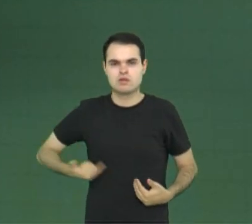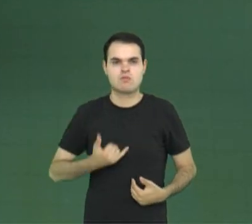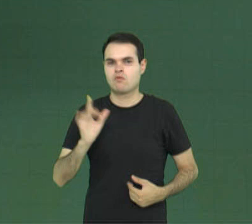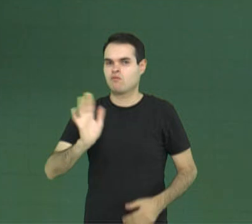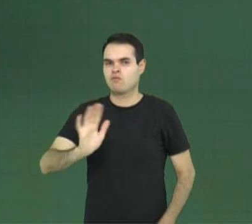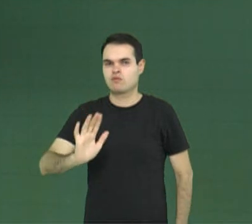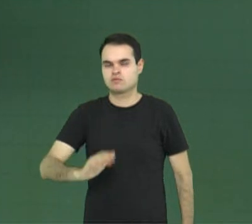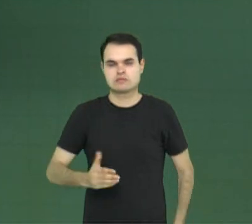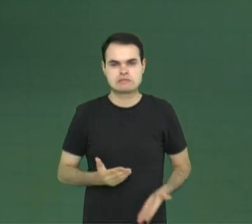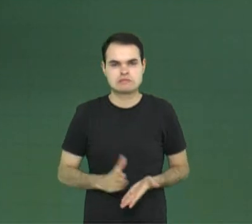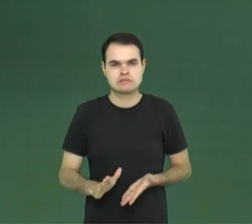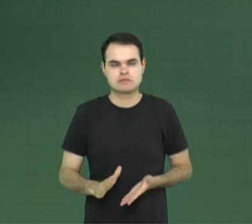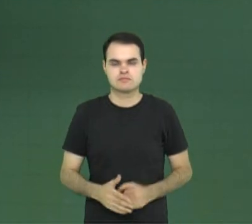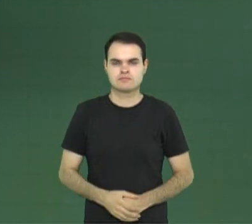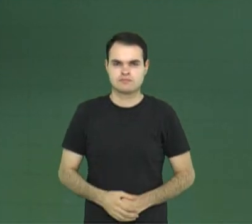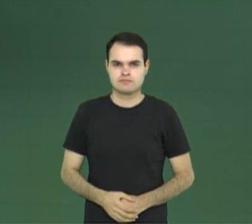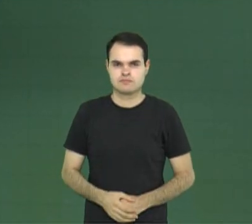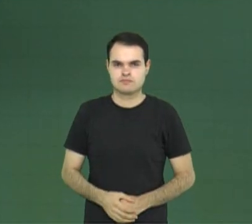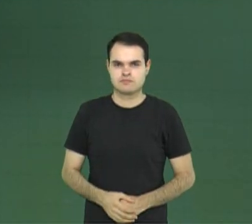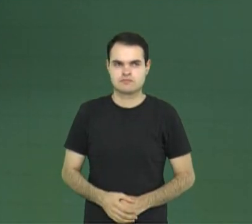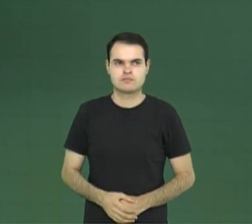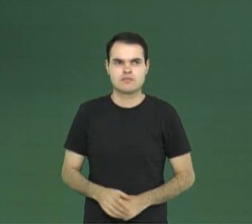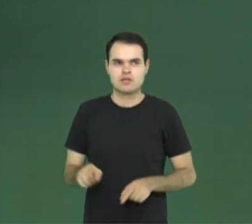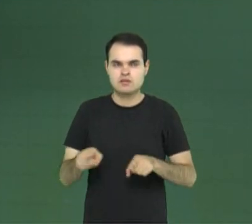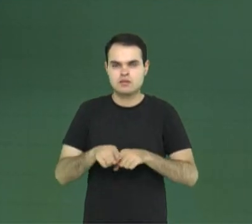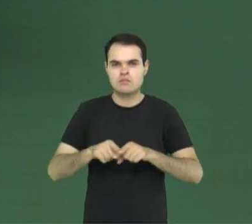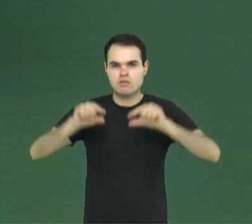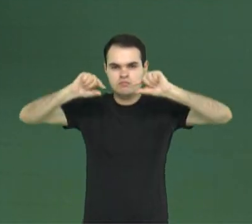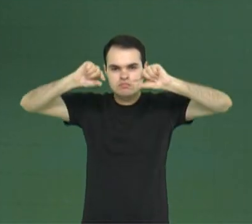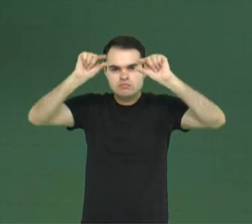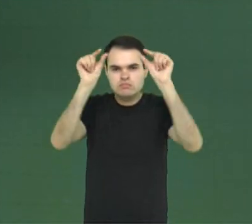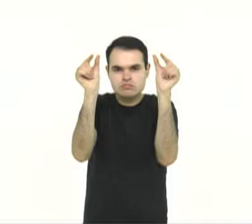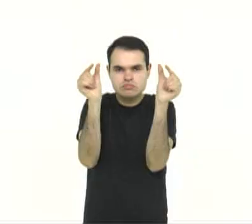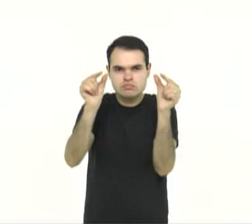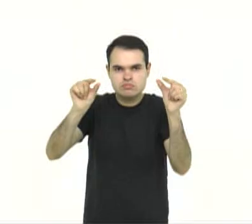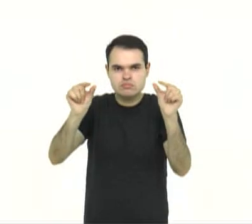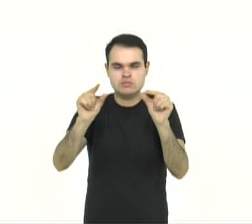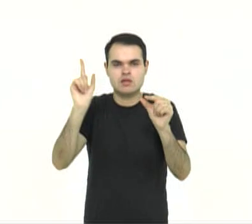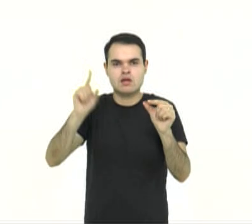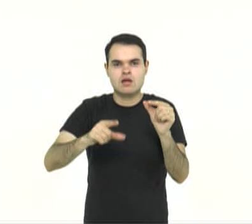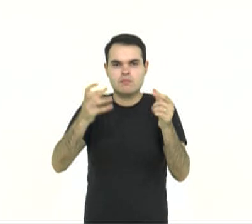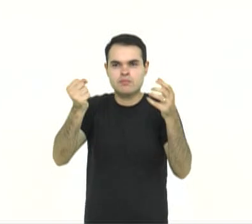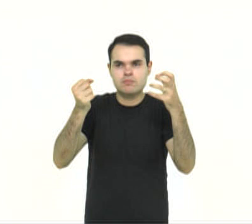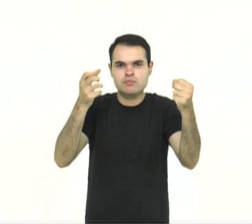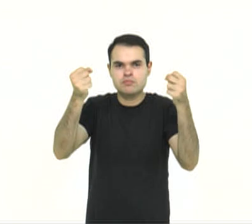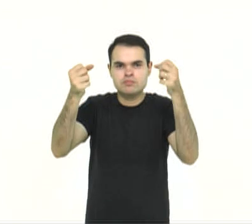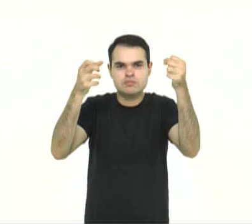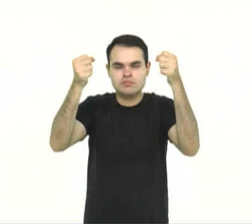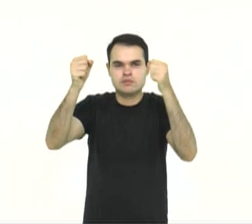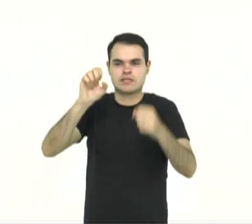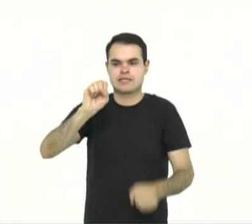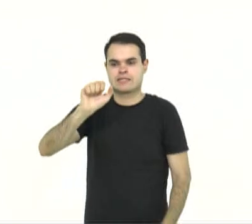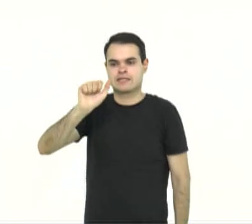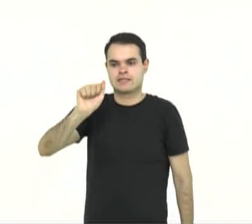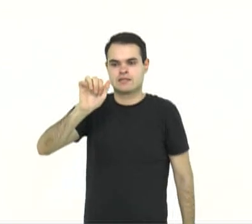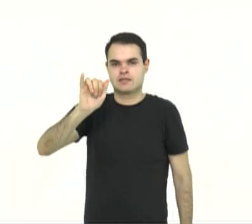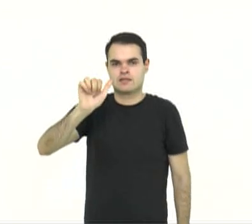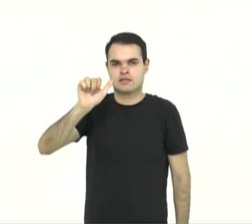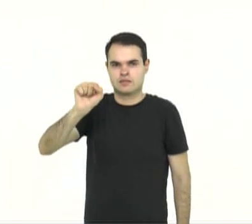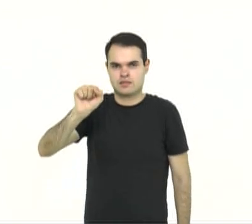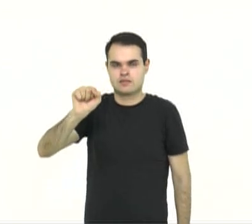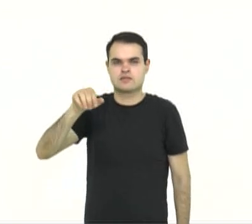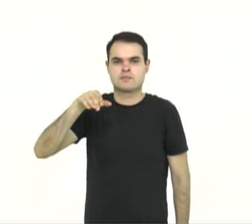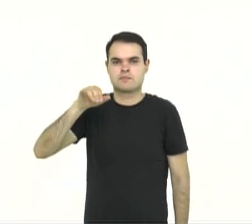Tá? Esse filtrado glomerular, ele também vai ser responsável pela reabsorção de sais minerais e também de